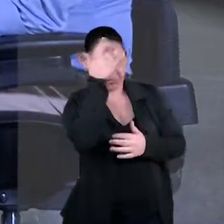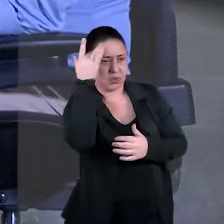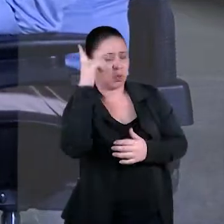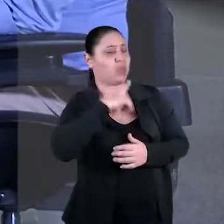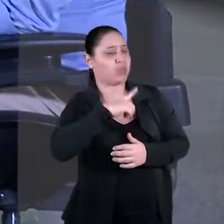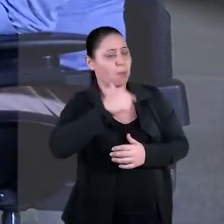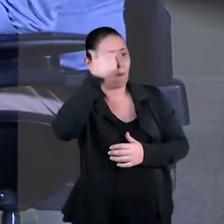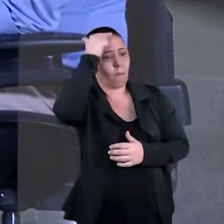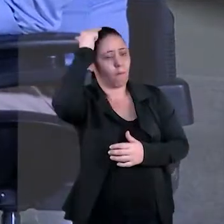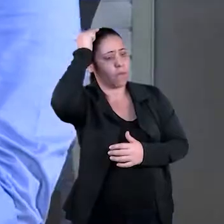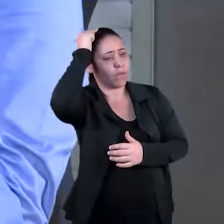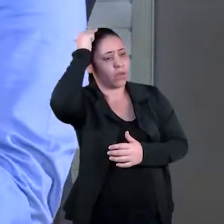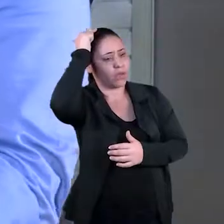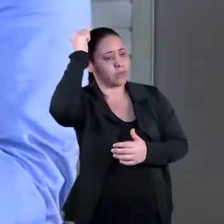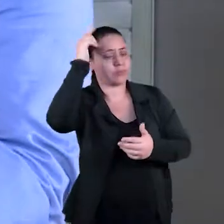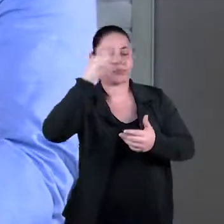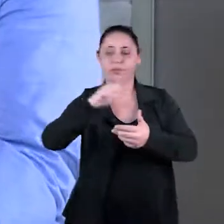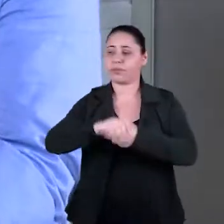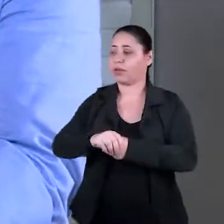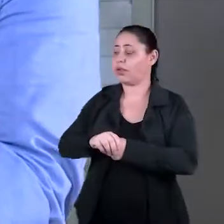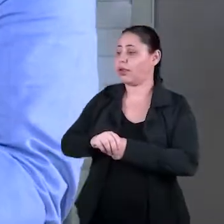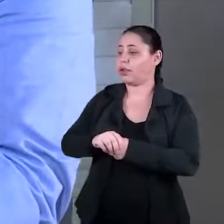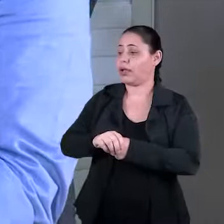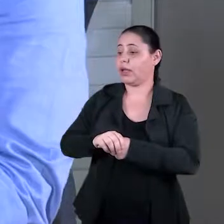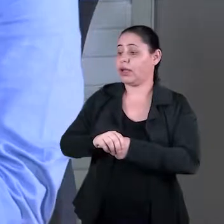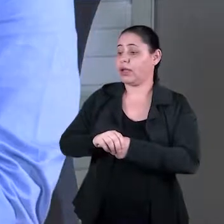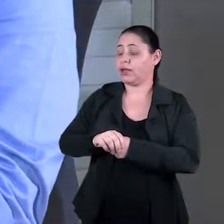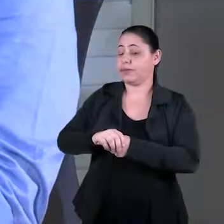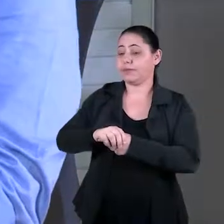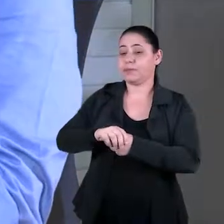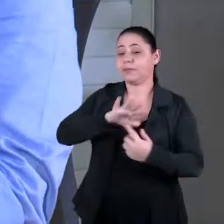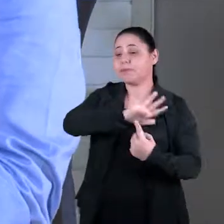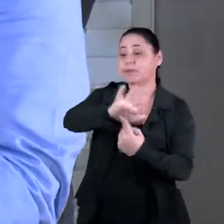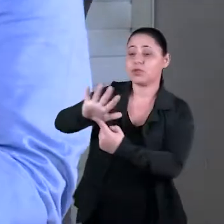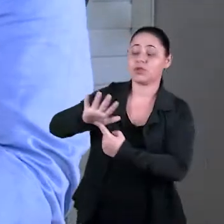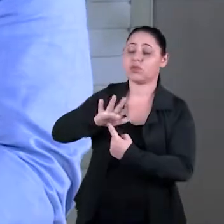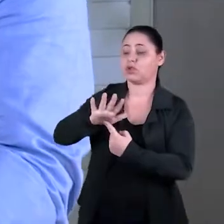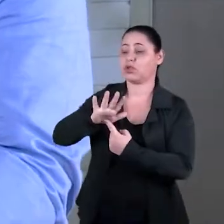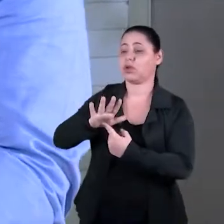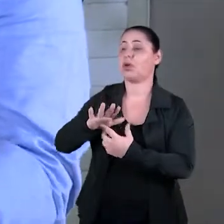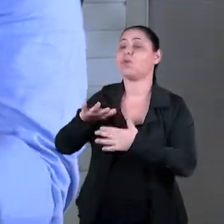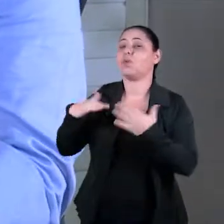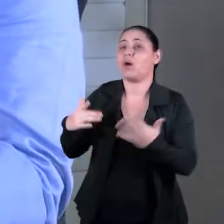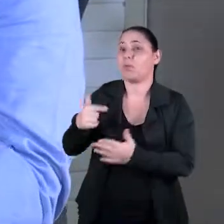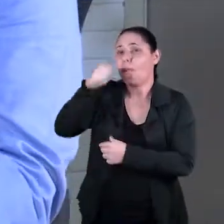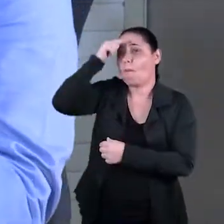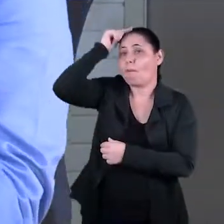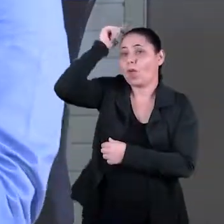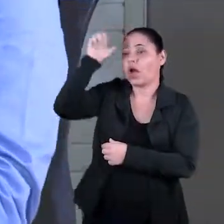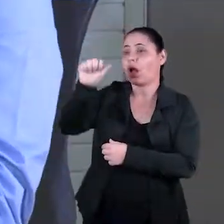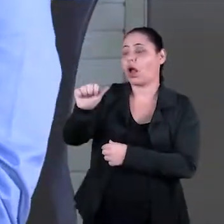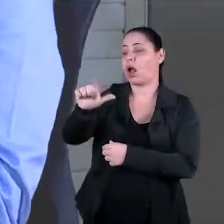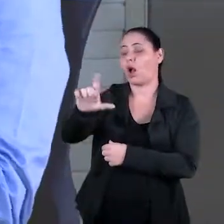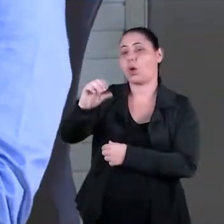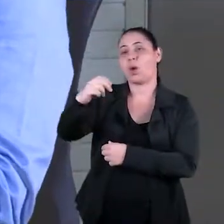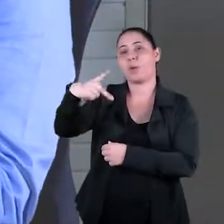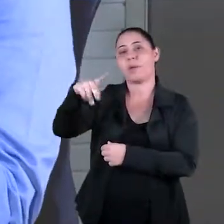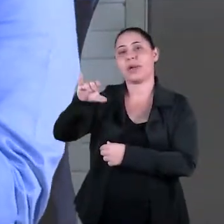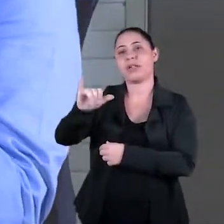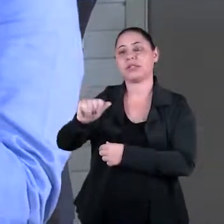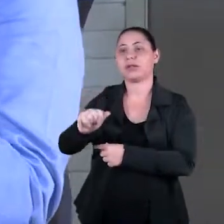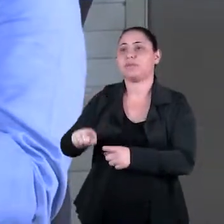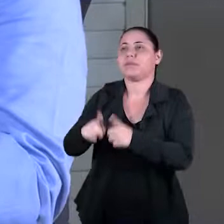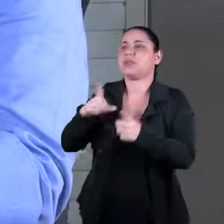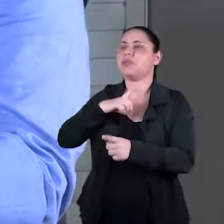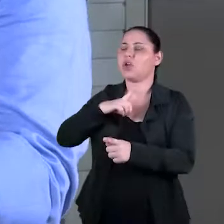essa calvície? A principal indicação de transplante capilar é a alopecia androgenética, né, que é a calvície. Mas existem